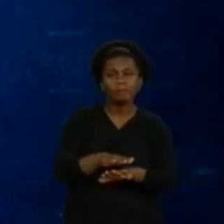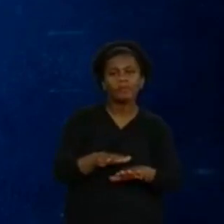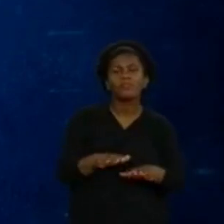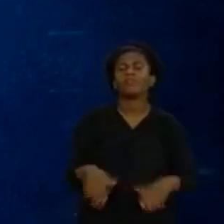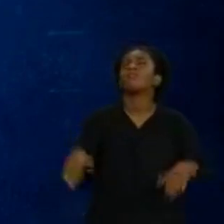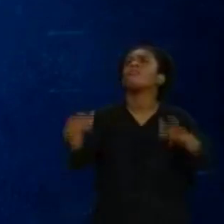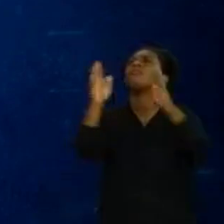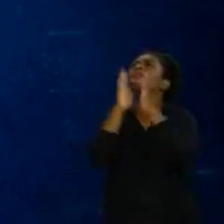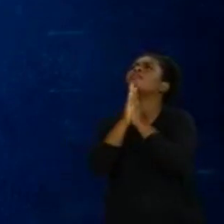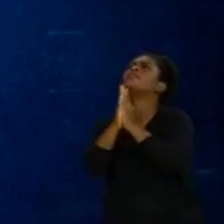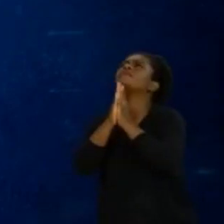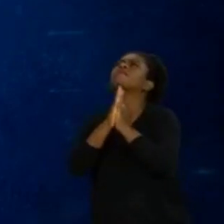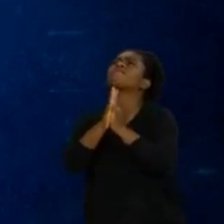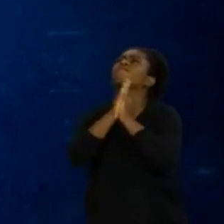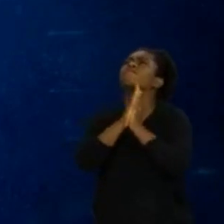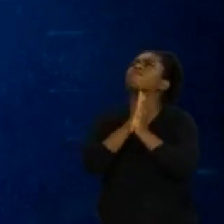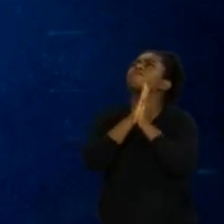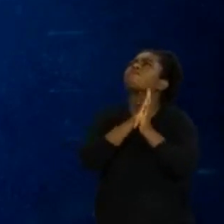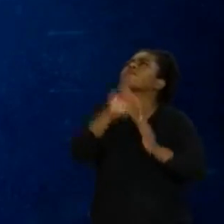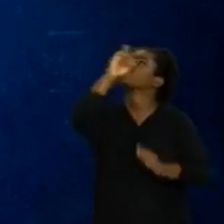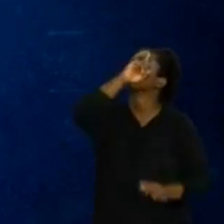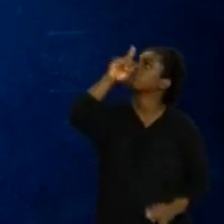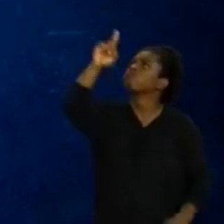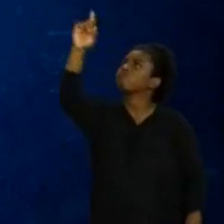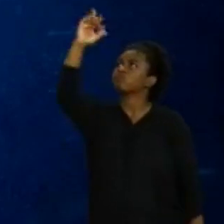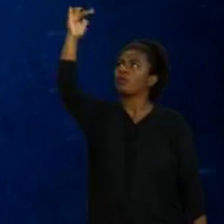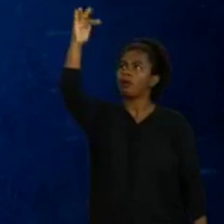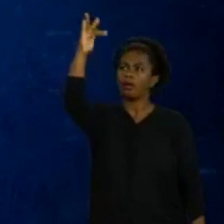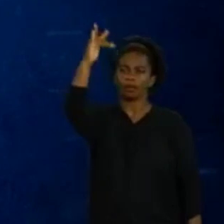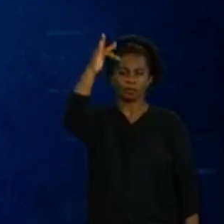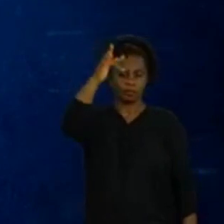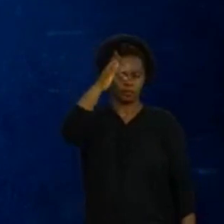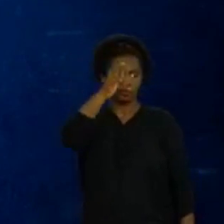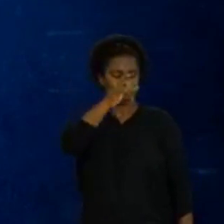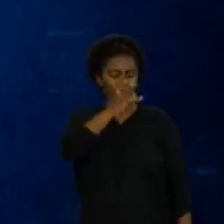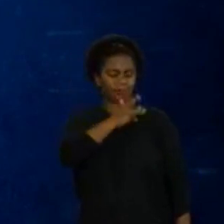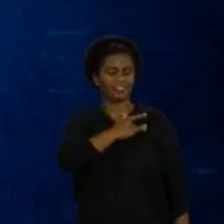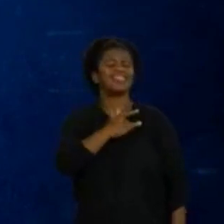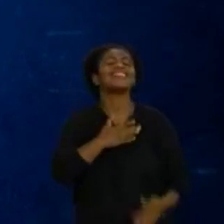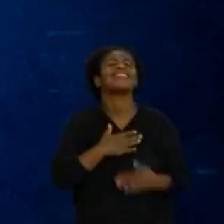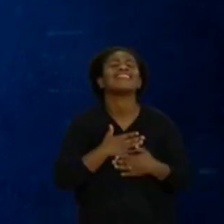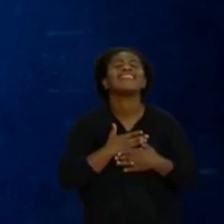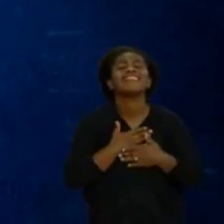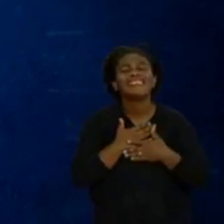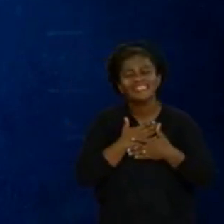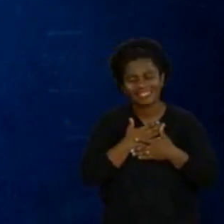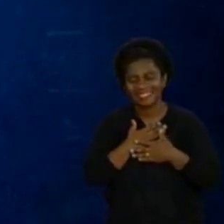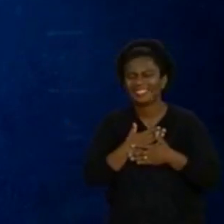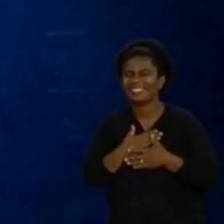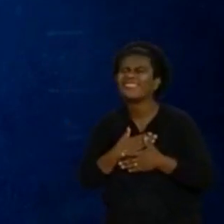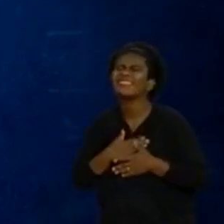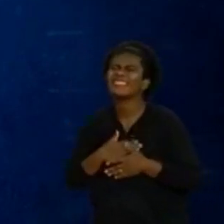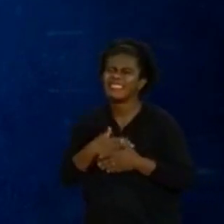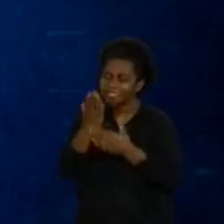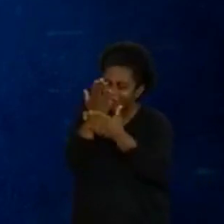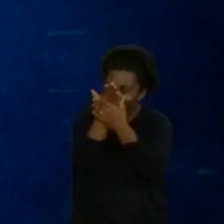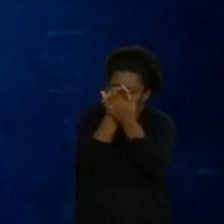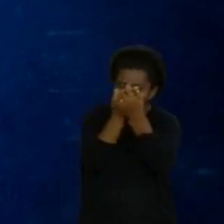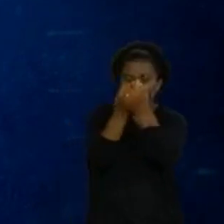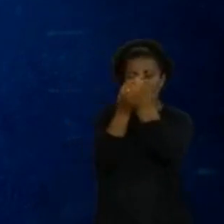me tocar, Senhor. Vem me tocar, Senhor.